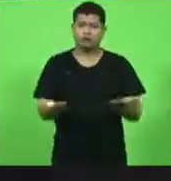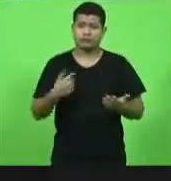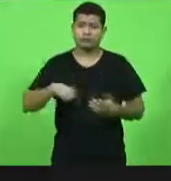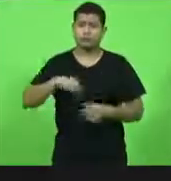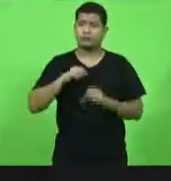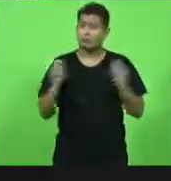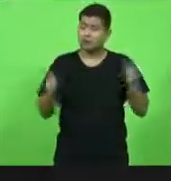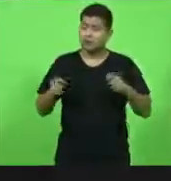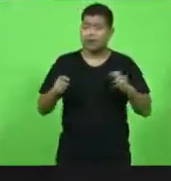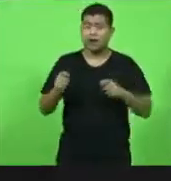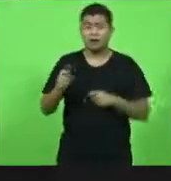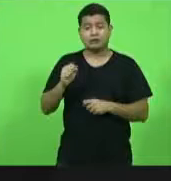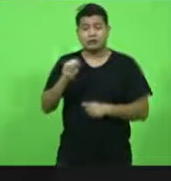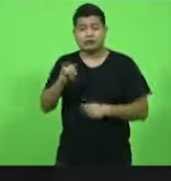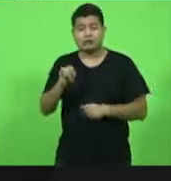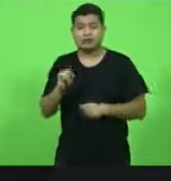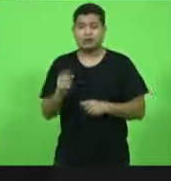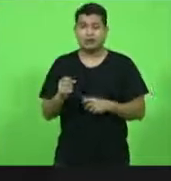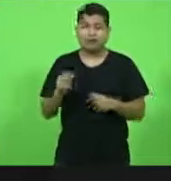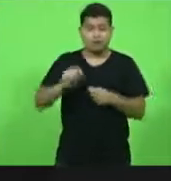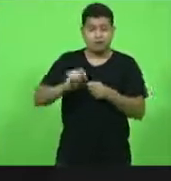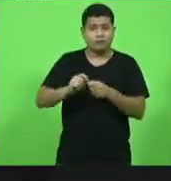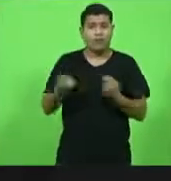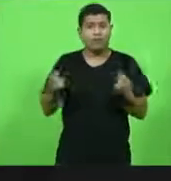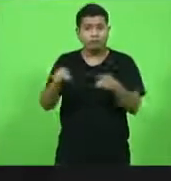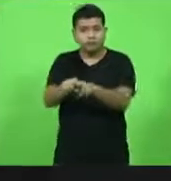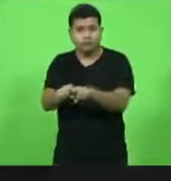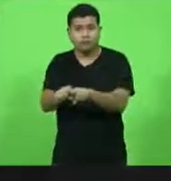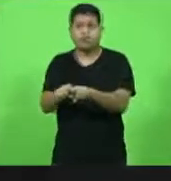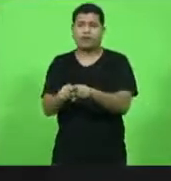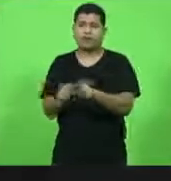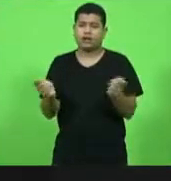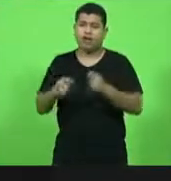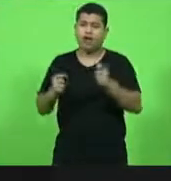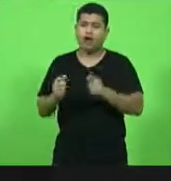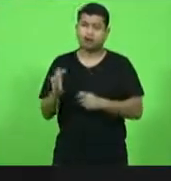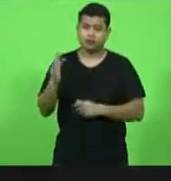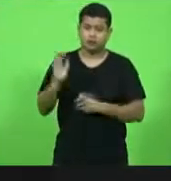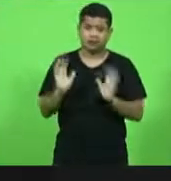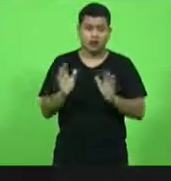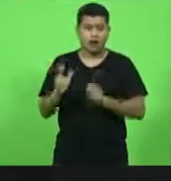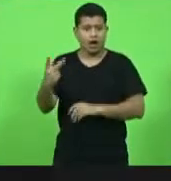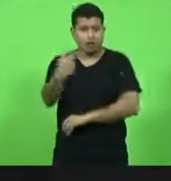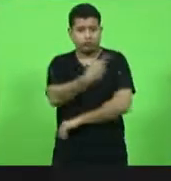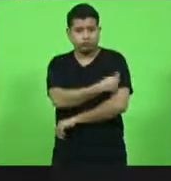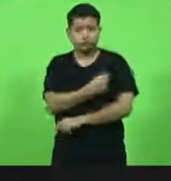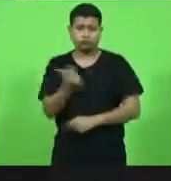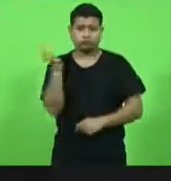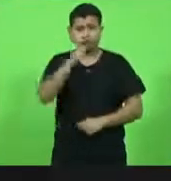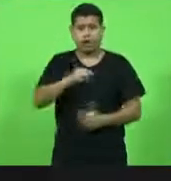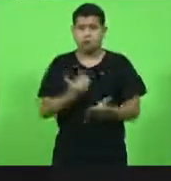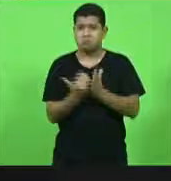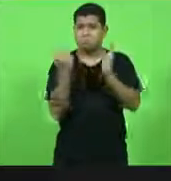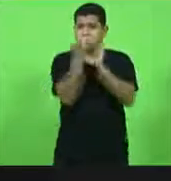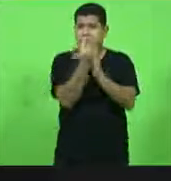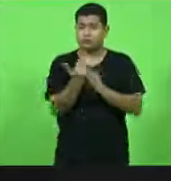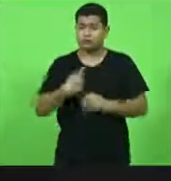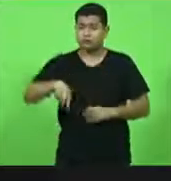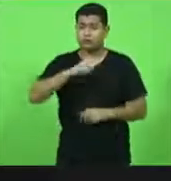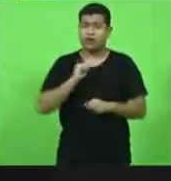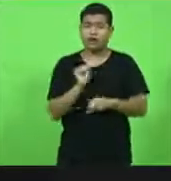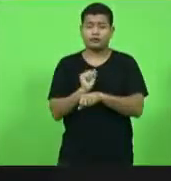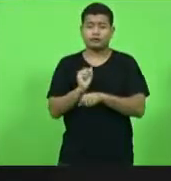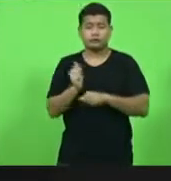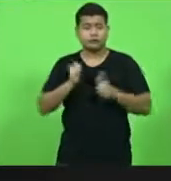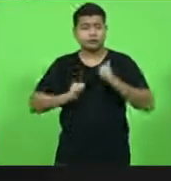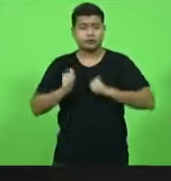se houvesse essa parceria com a Reitera da Itália. Esperamos, efetivamente, que hajam novos tempos e quero desejar